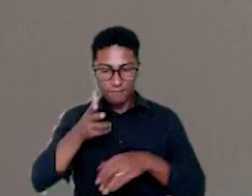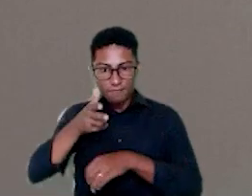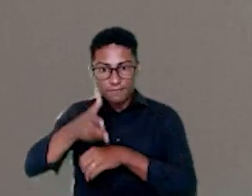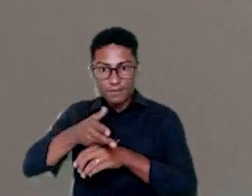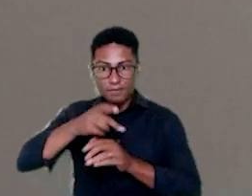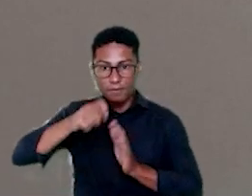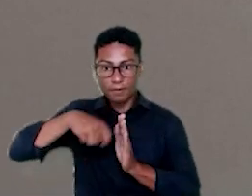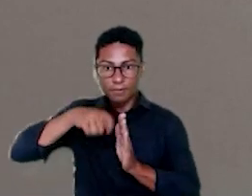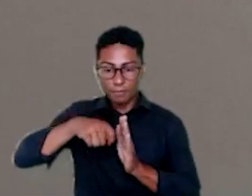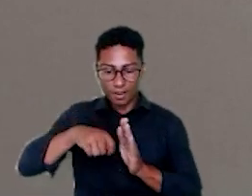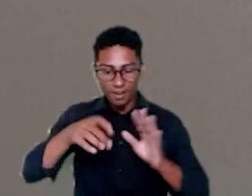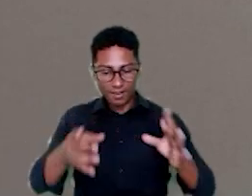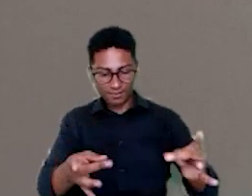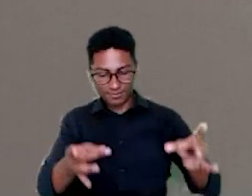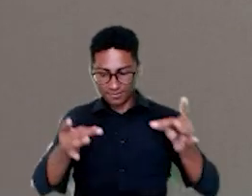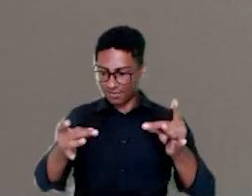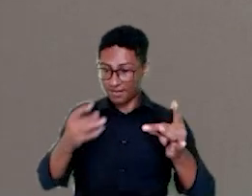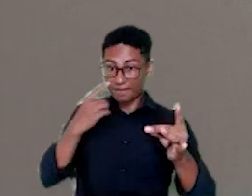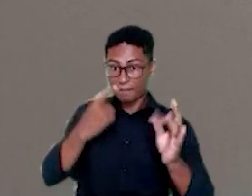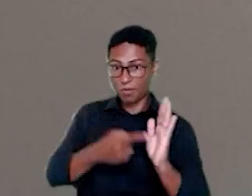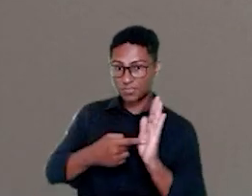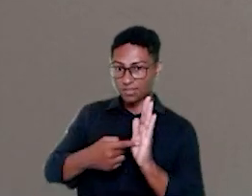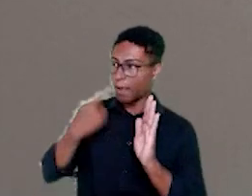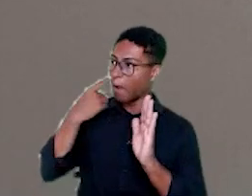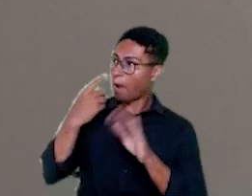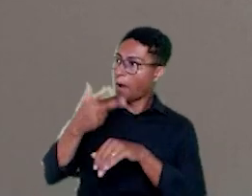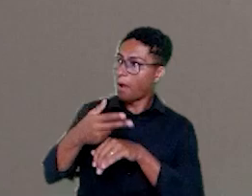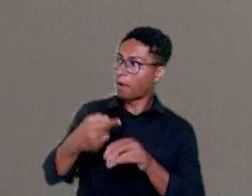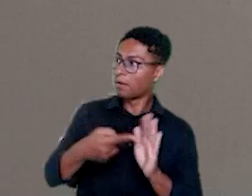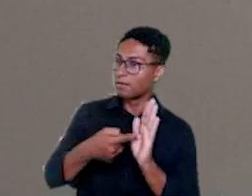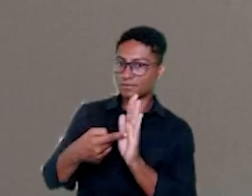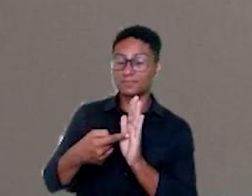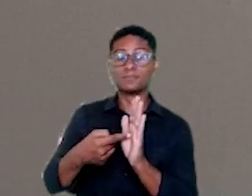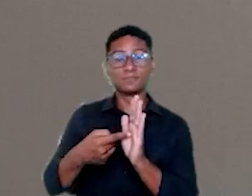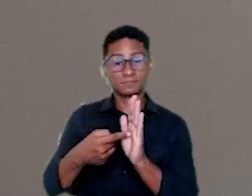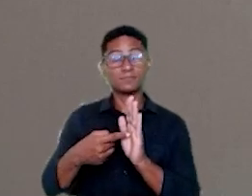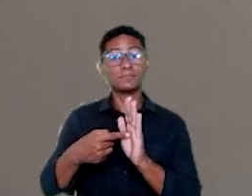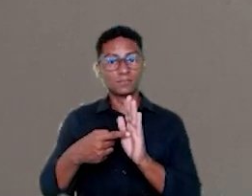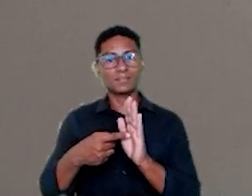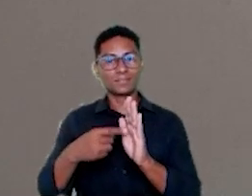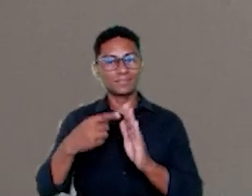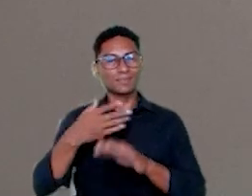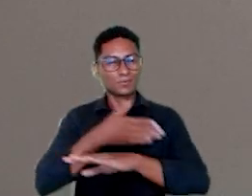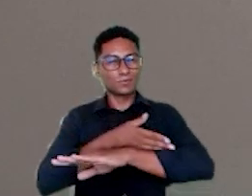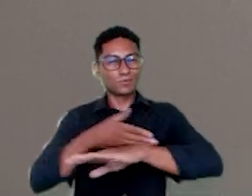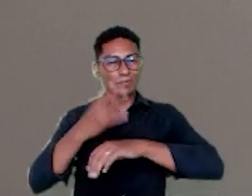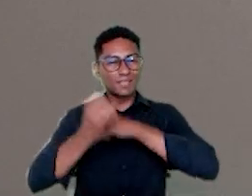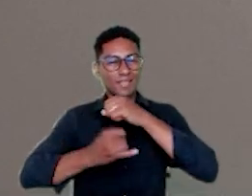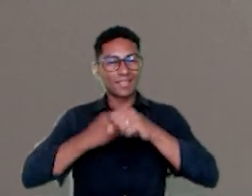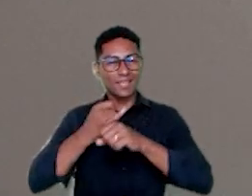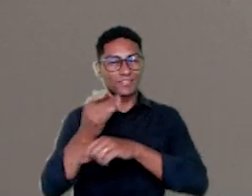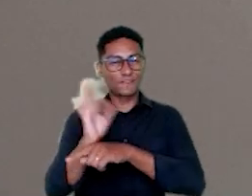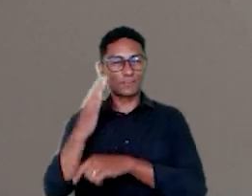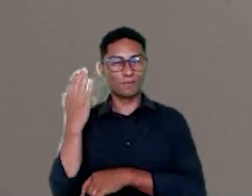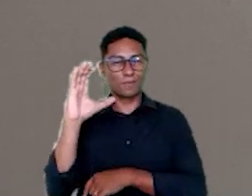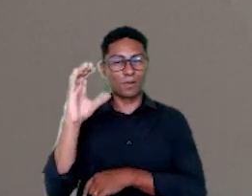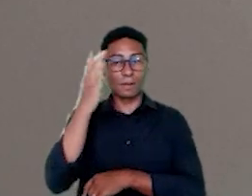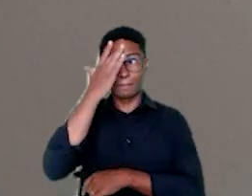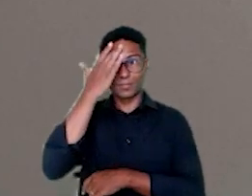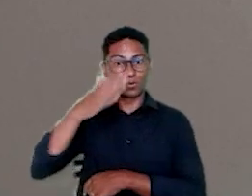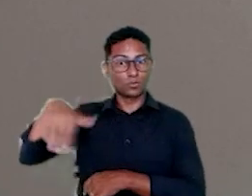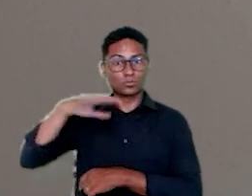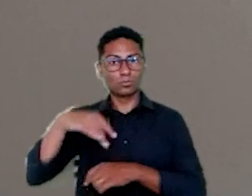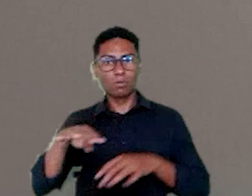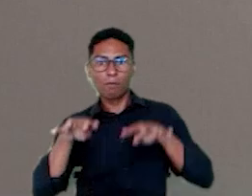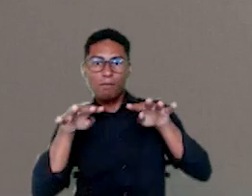mostrando ali os seus recebidos, que é algo que encanta também ali, as pessoas ficam curiosas para ver, né, o que que tem dentro.